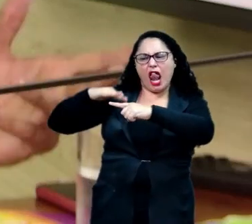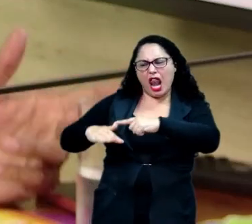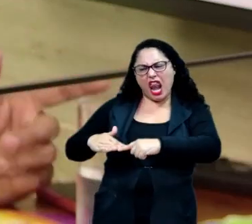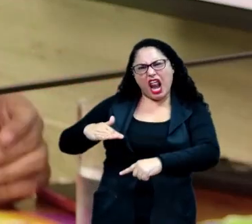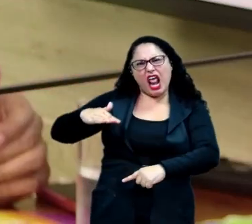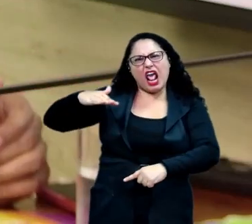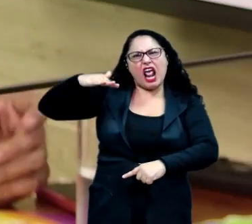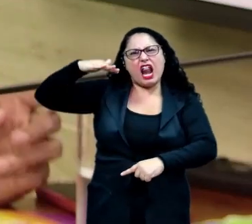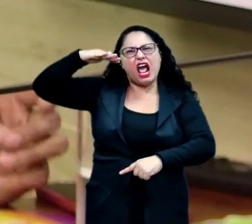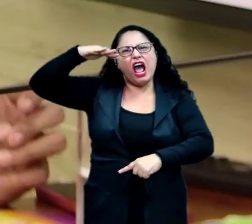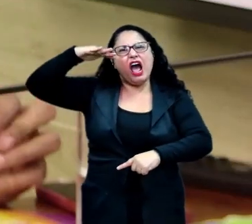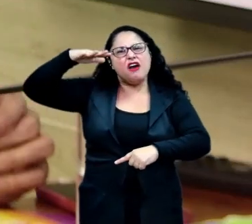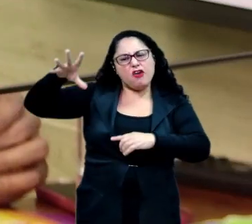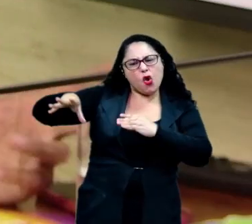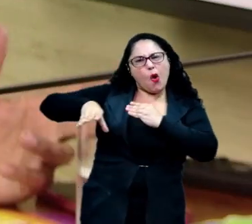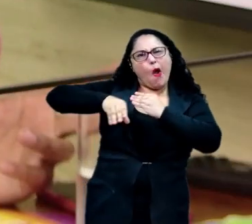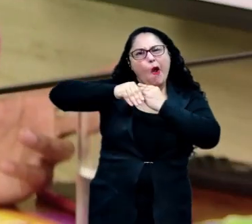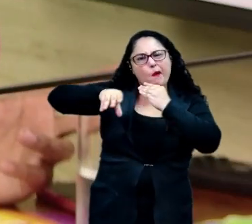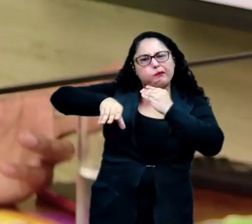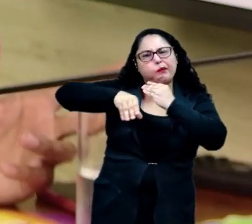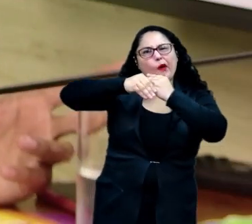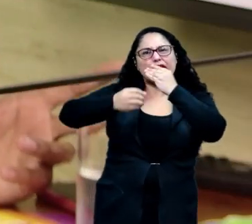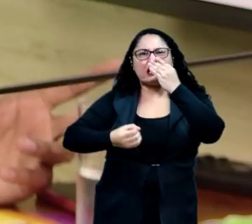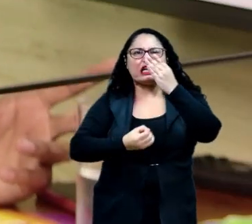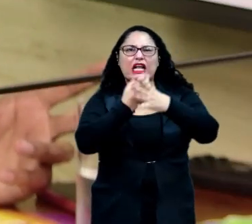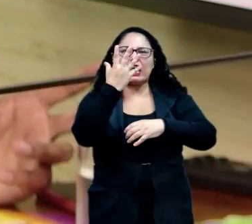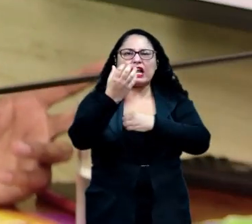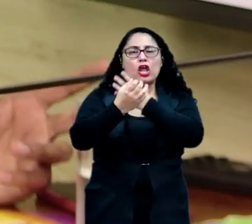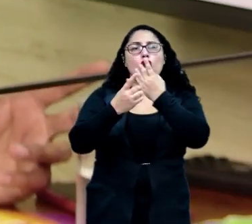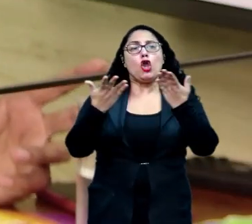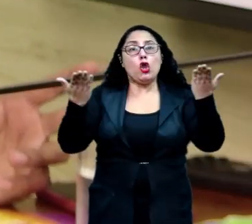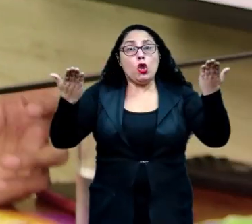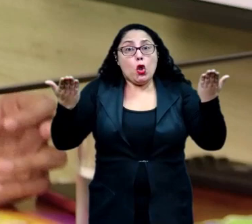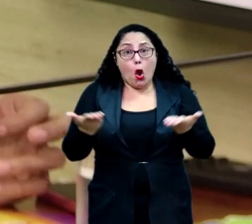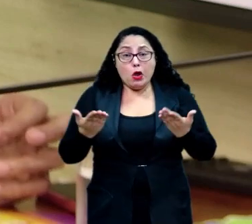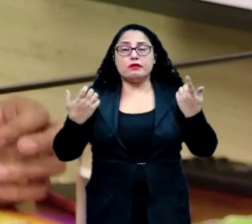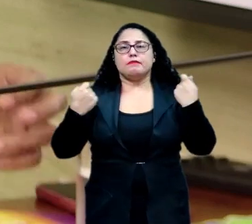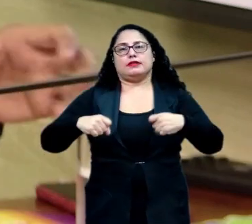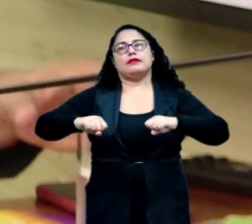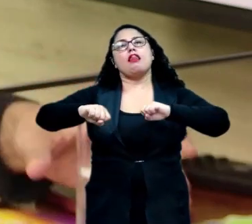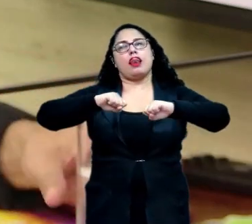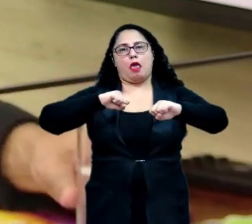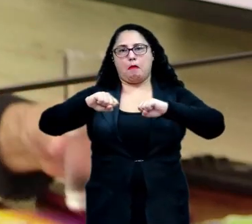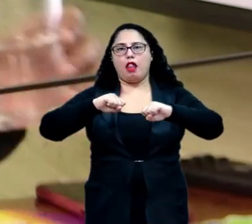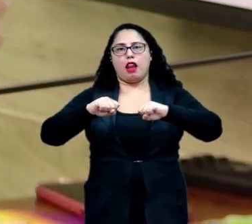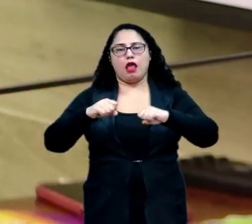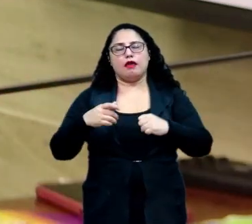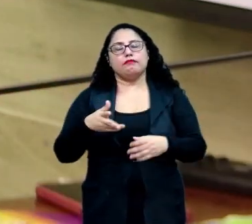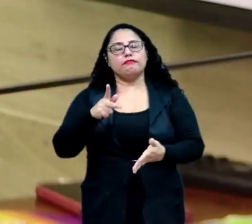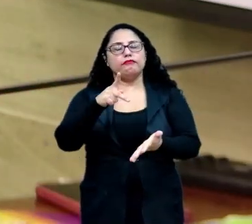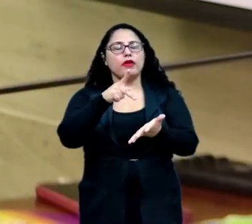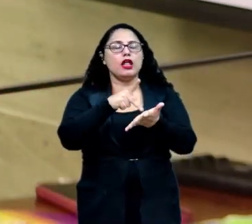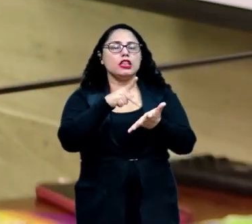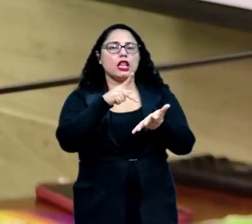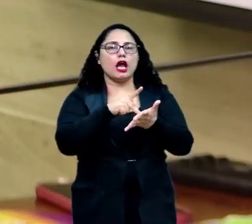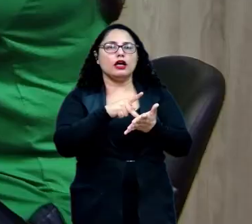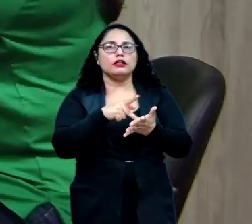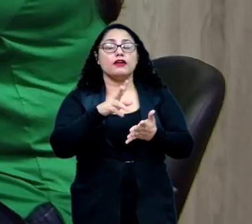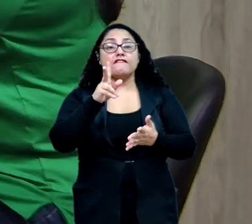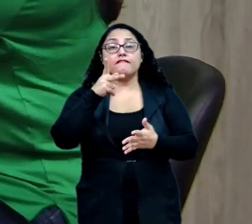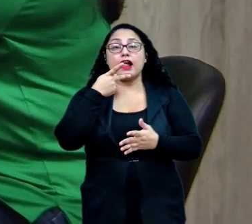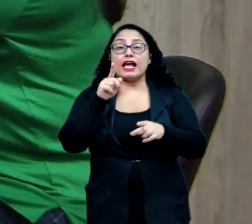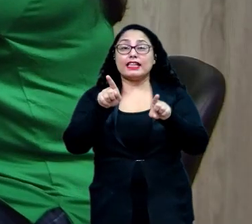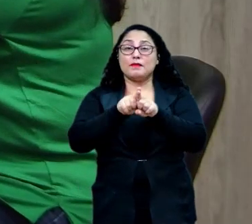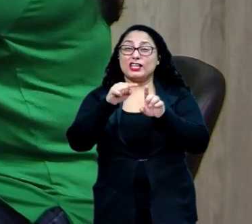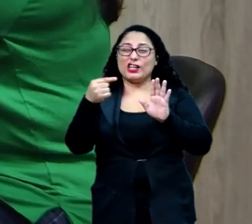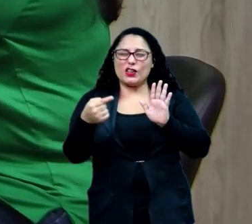vai se Uhum. construindo. E isso a gente precisa debater ainda. Sim, verdade. Queria que você falasse, já que a